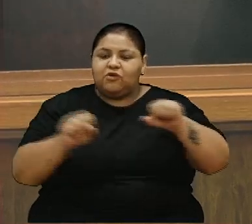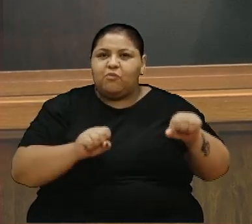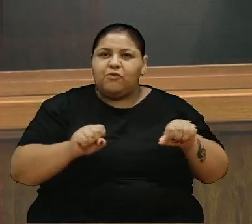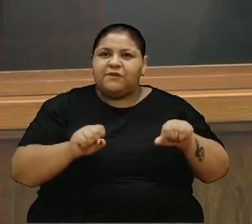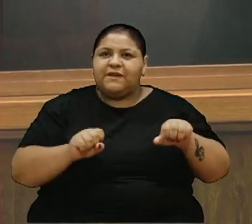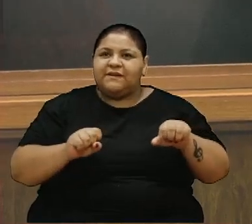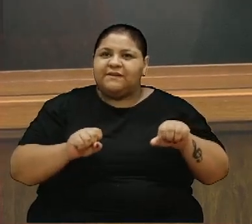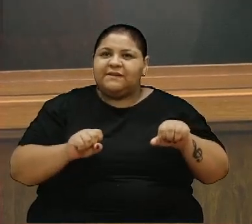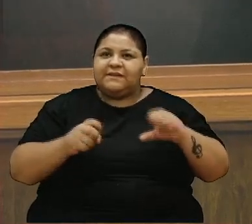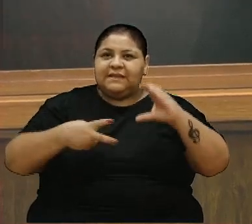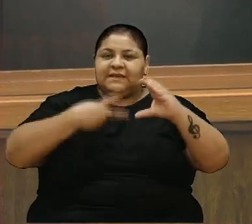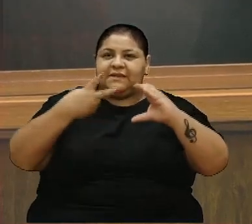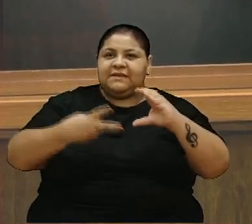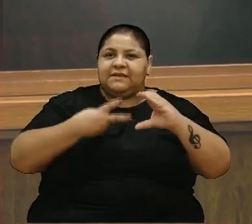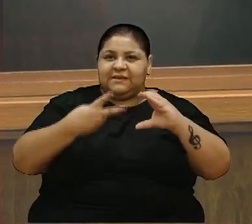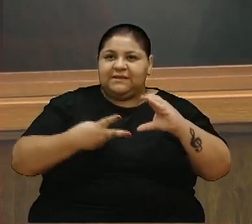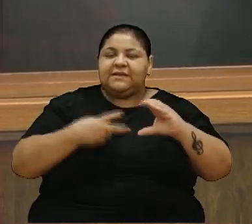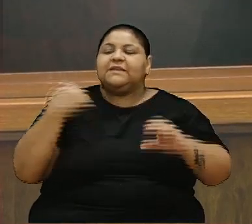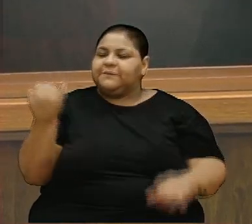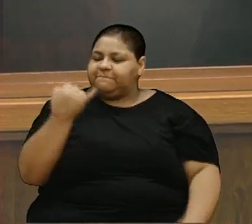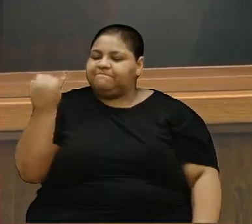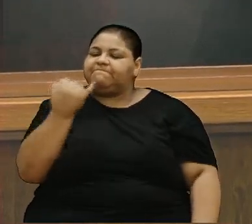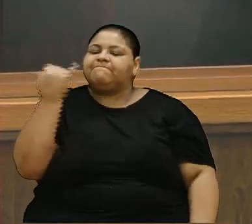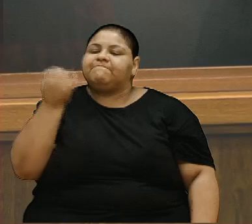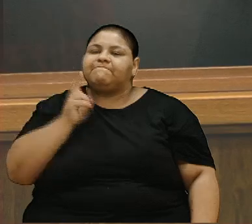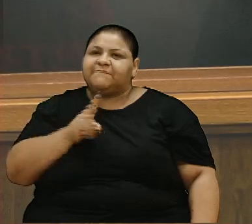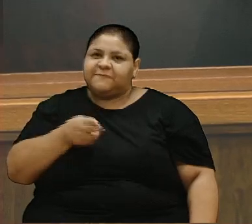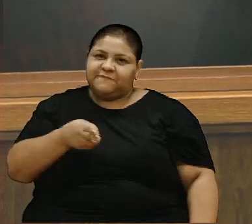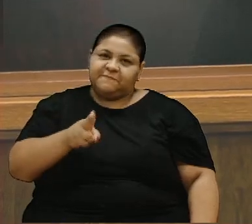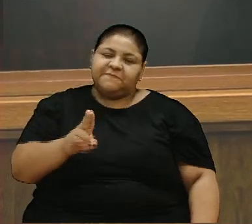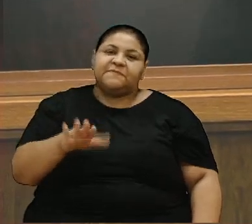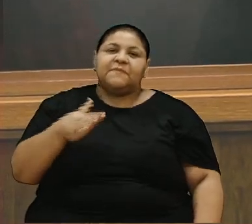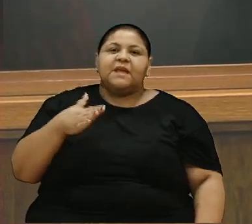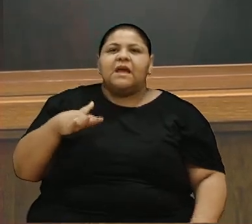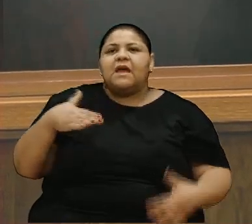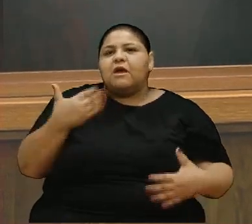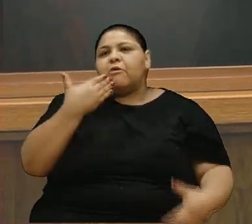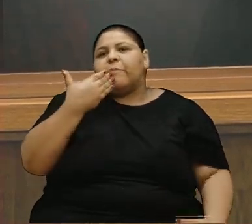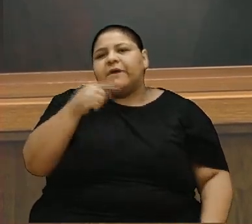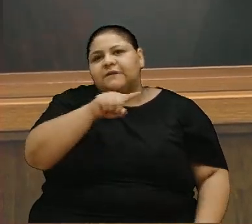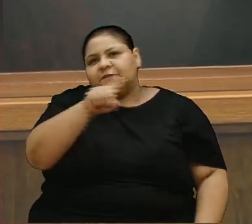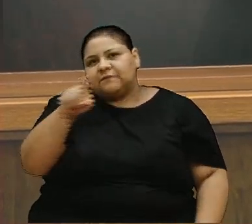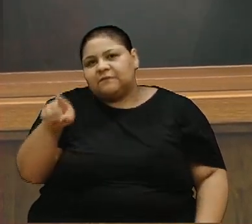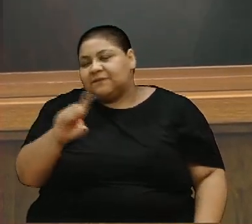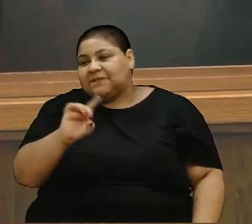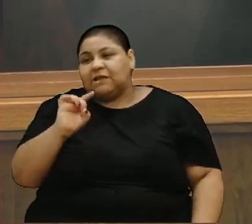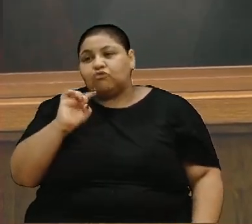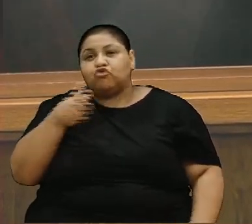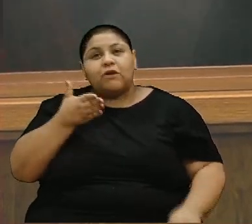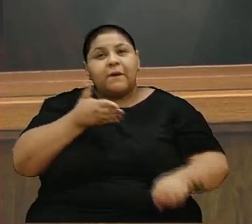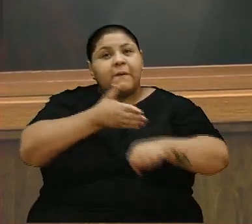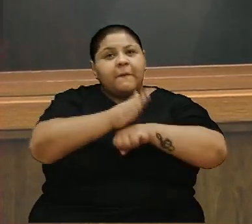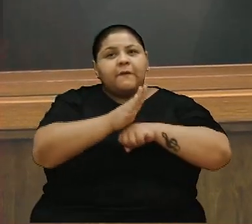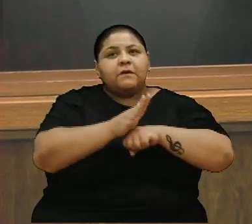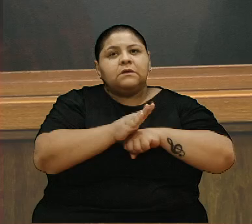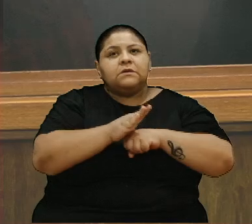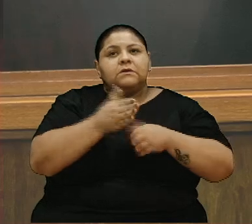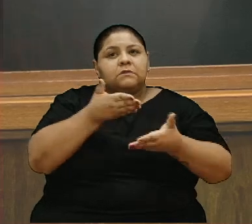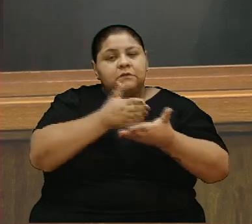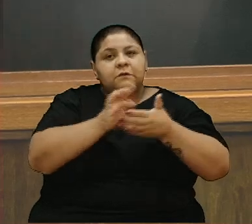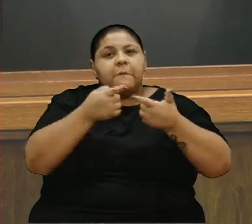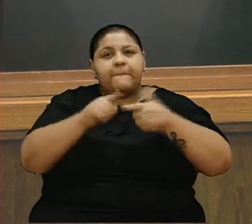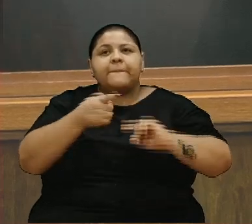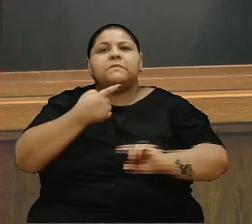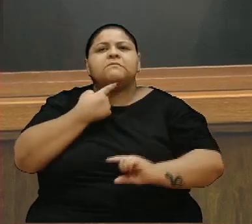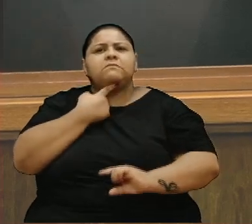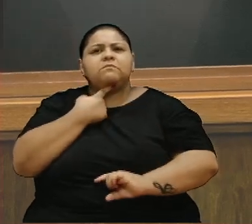de Caxias, ela é muito importante para continuar. Então, eu peço aos colegas não só que aprovem, mas gostaria que, na medida